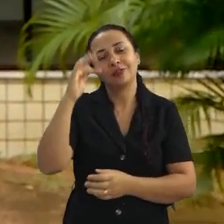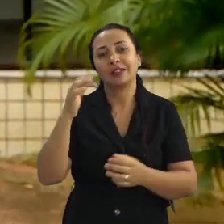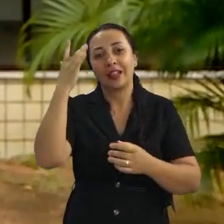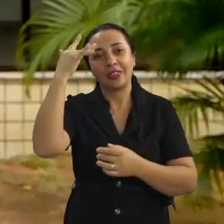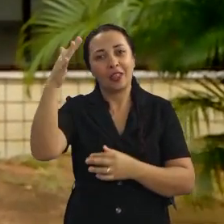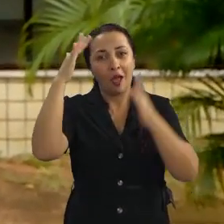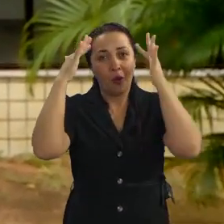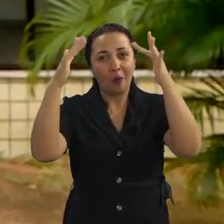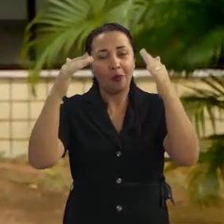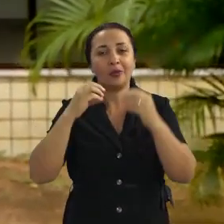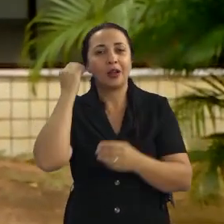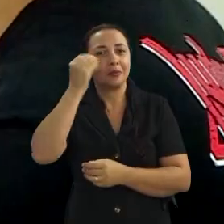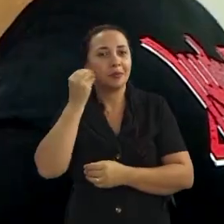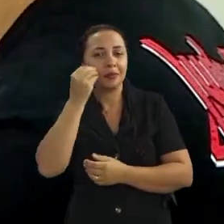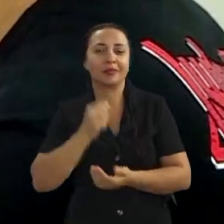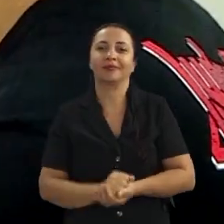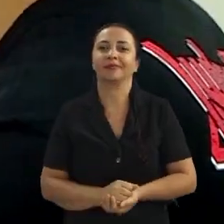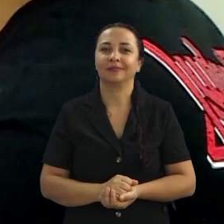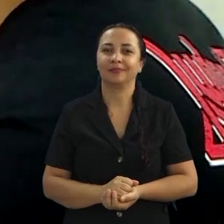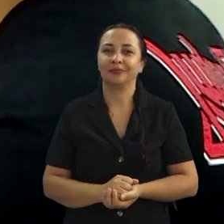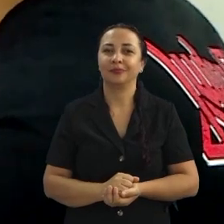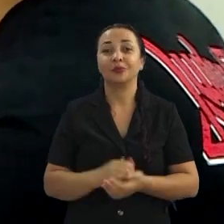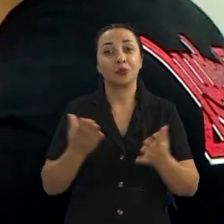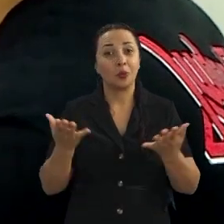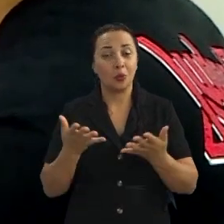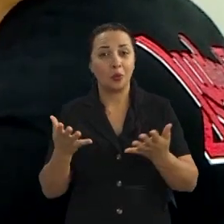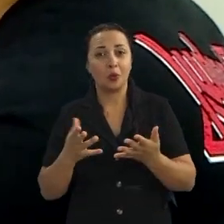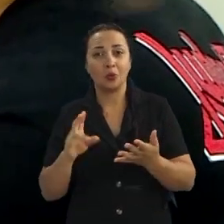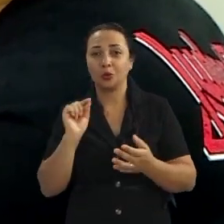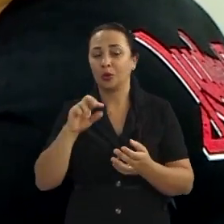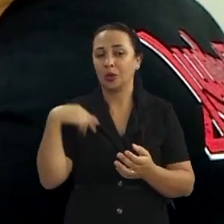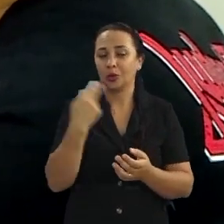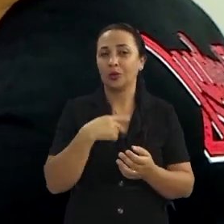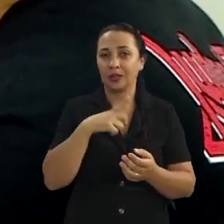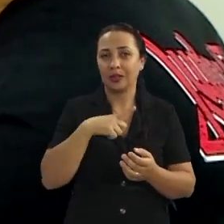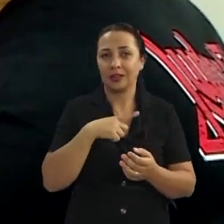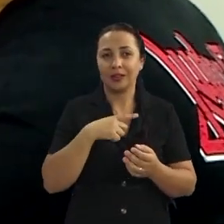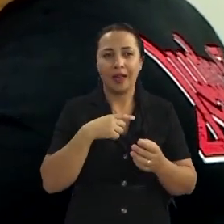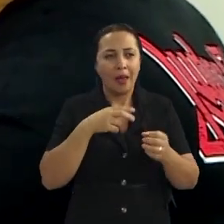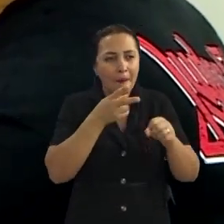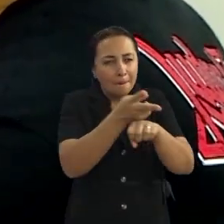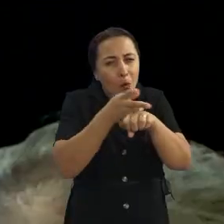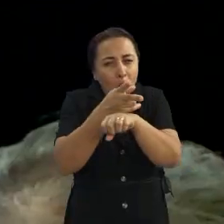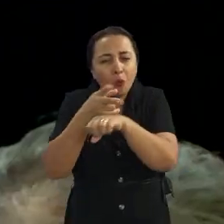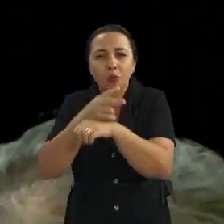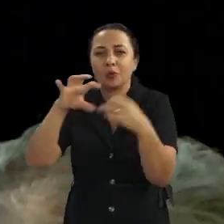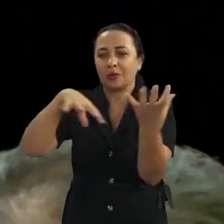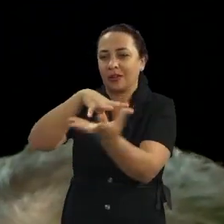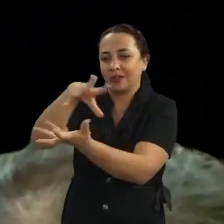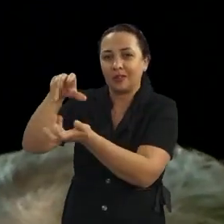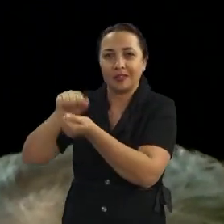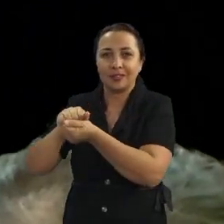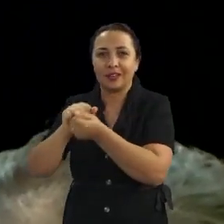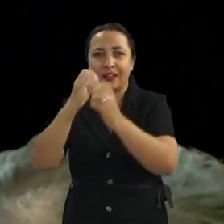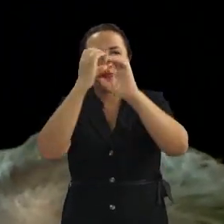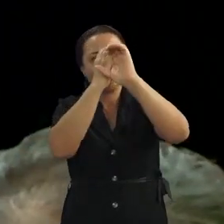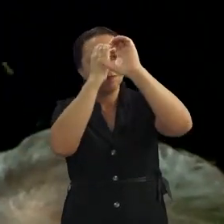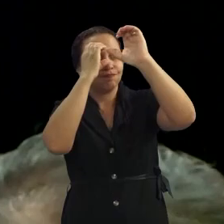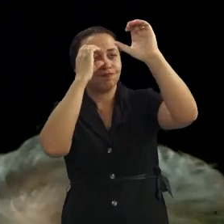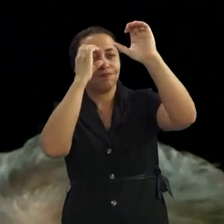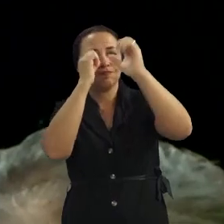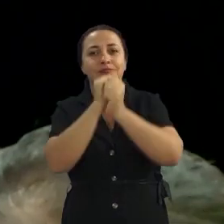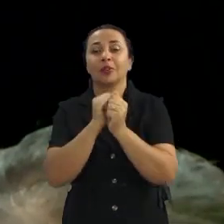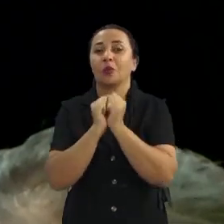teórica e Experimental os instrumentos hoje que são que a gente chama de caçadores de planeta são vários eles são